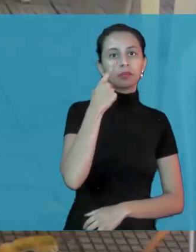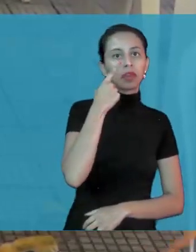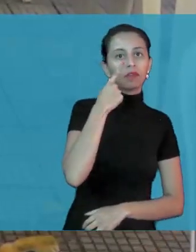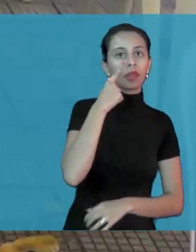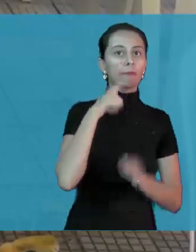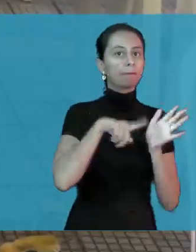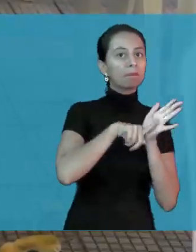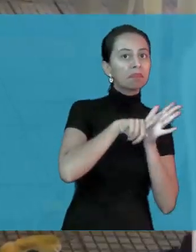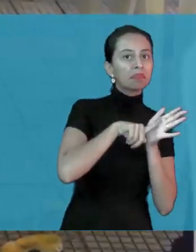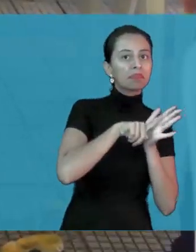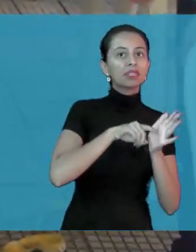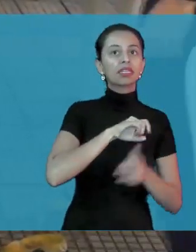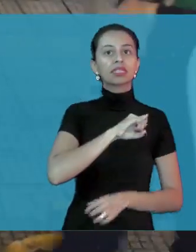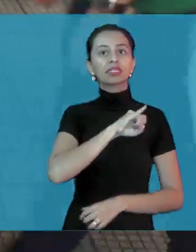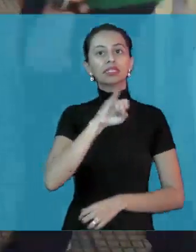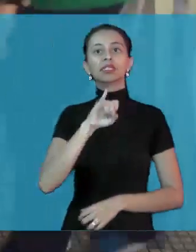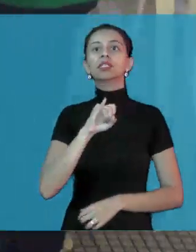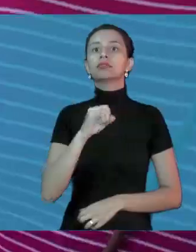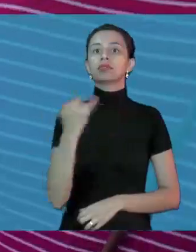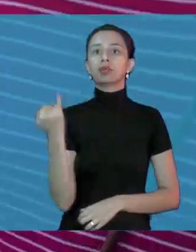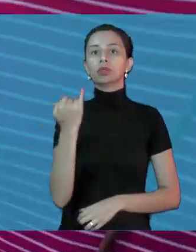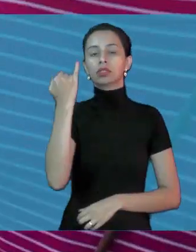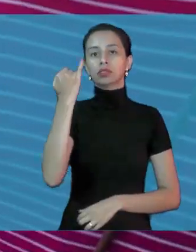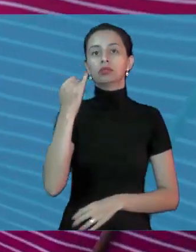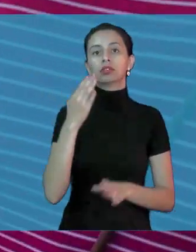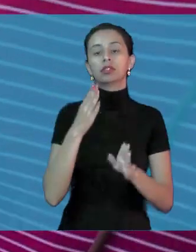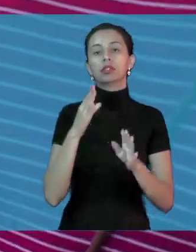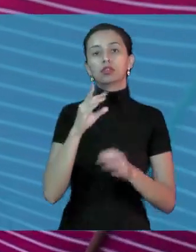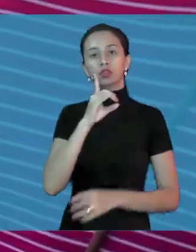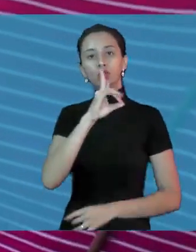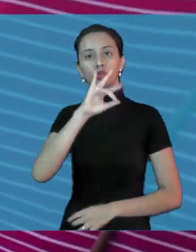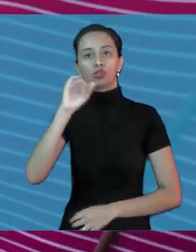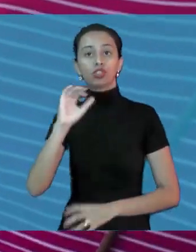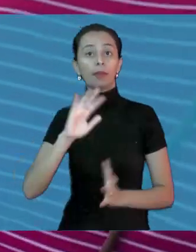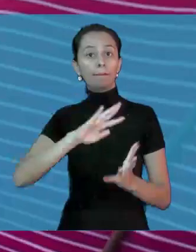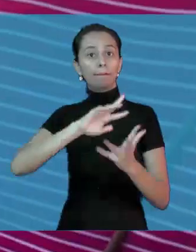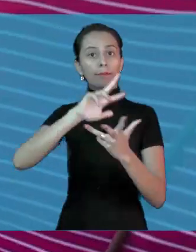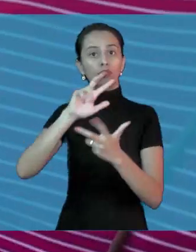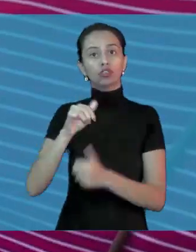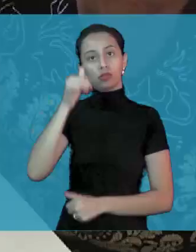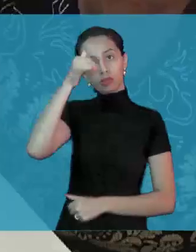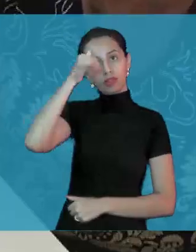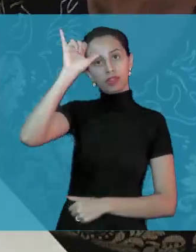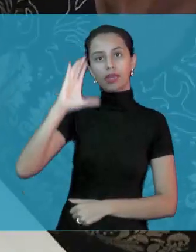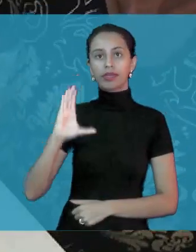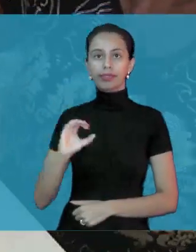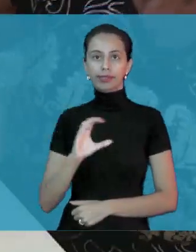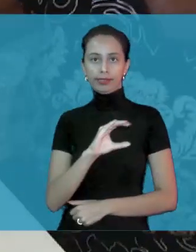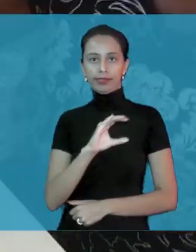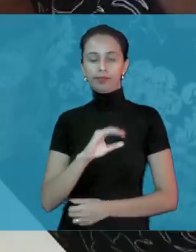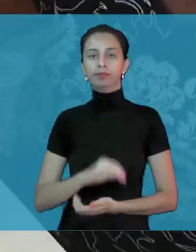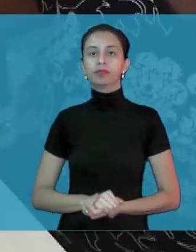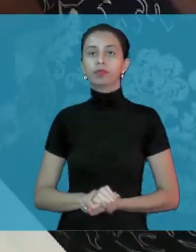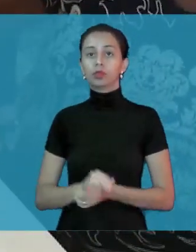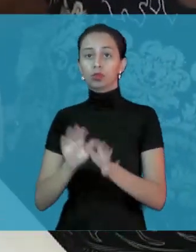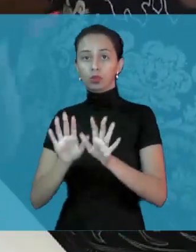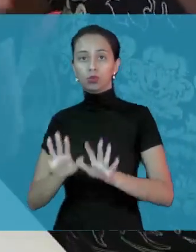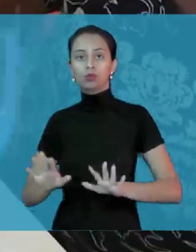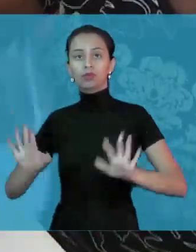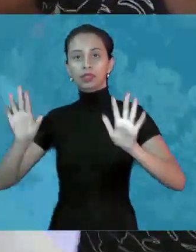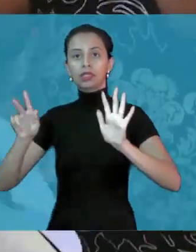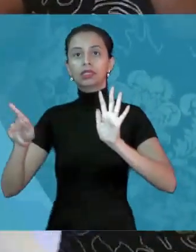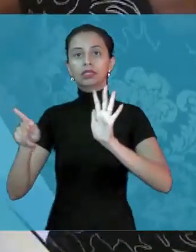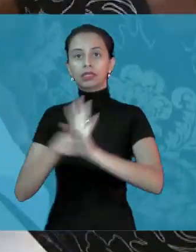perdeu a oportunidade de participar do mutirão do Dia Mundial de Combate ao Câncer de Cabeça e Pescoço, realizado pelo Hospital